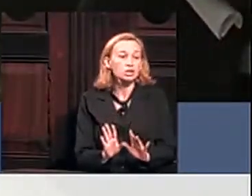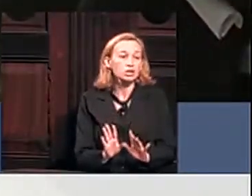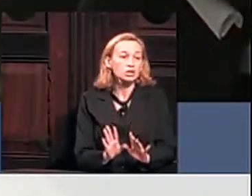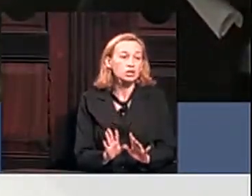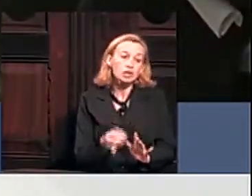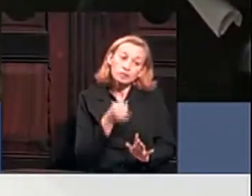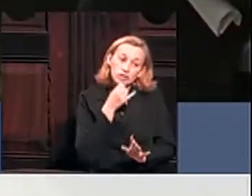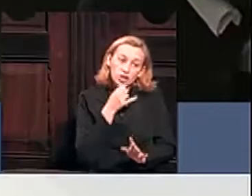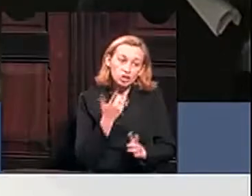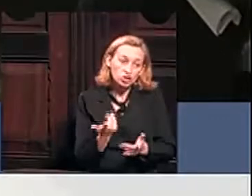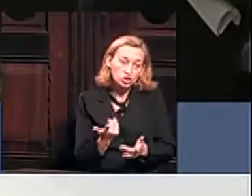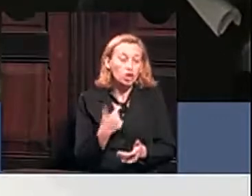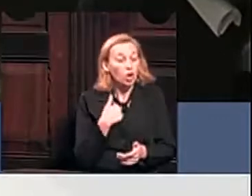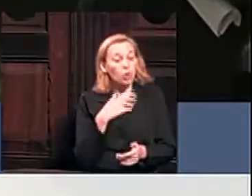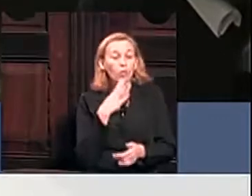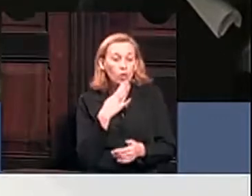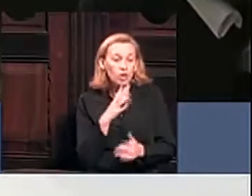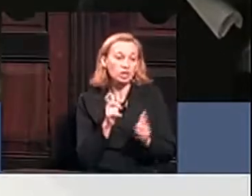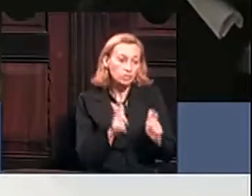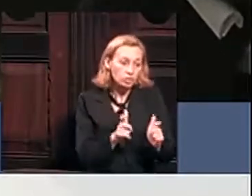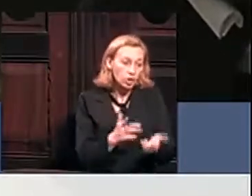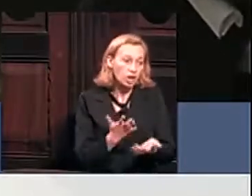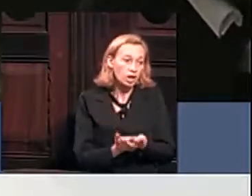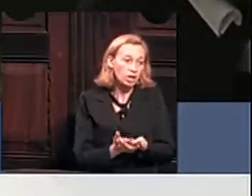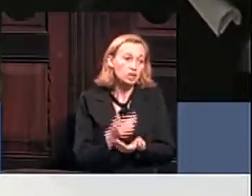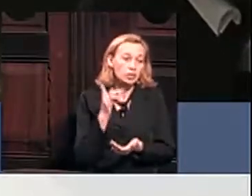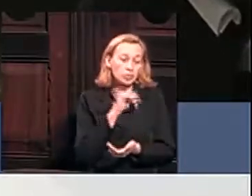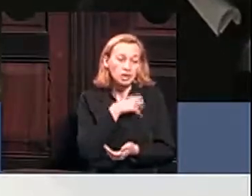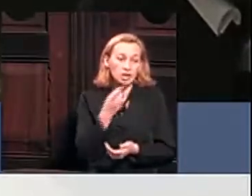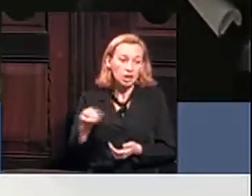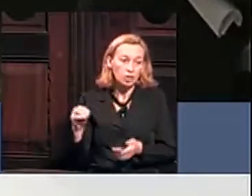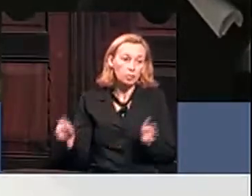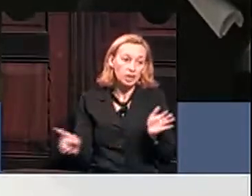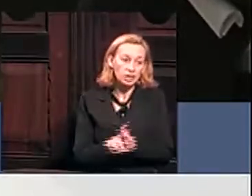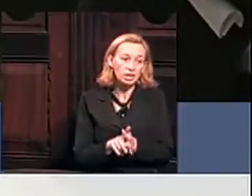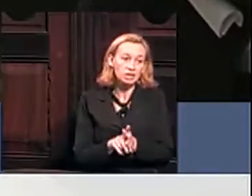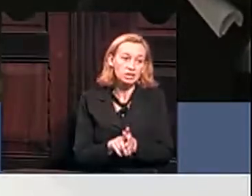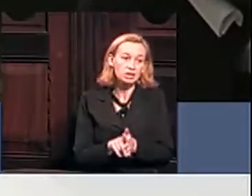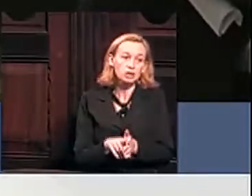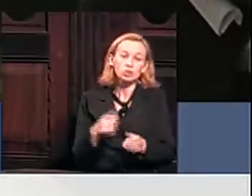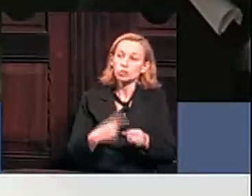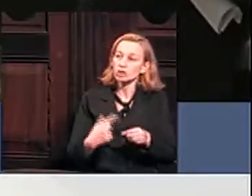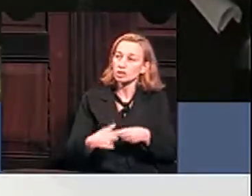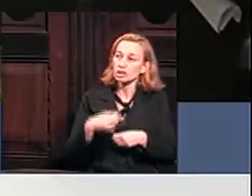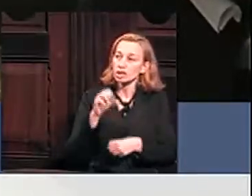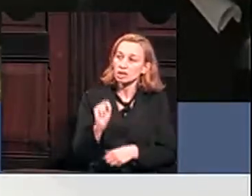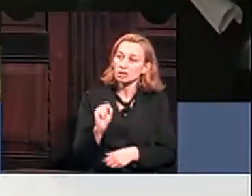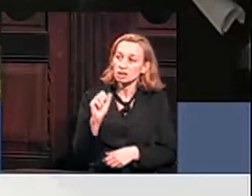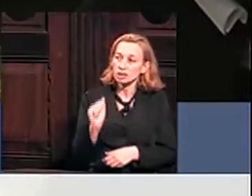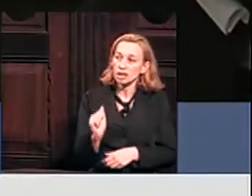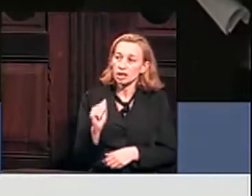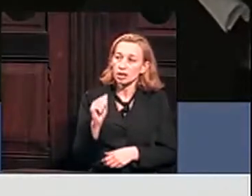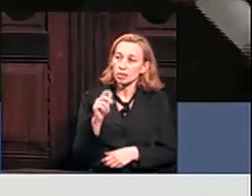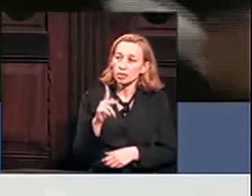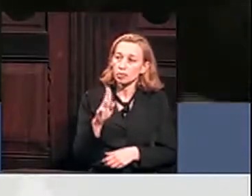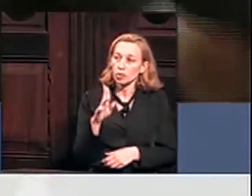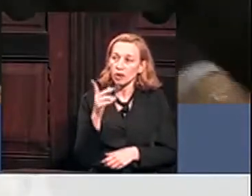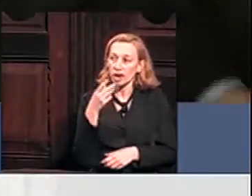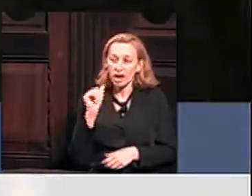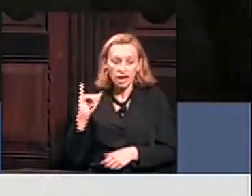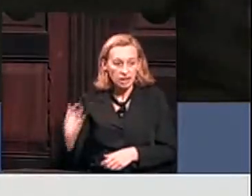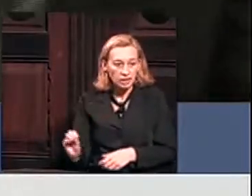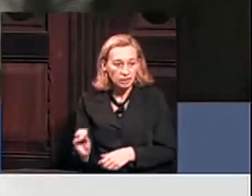historicamente, realmente, eu conheço a localidade, Pião pertence ao município de Sapucaia. Agora, é necessário